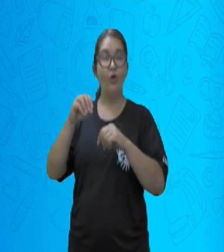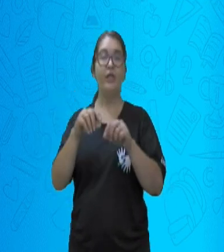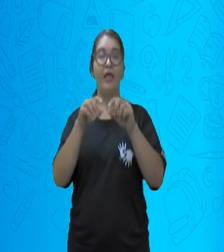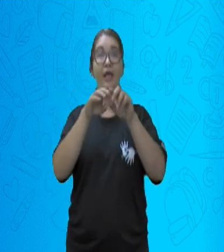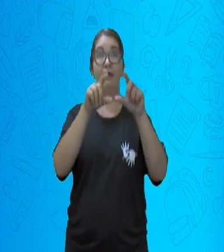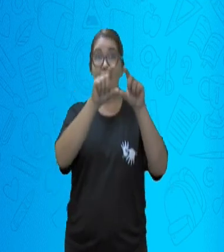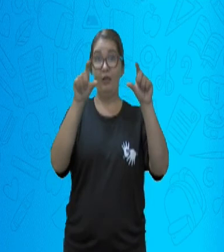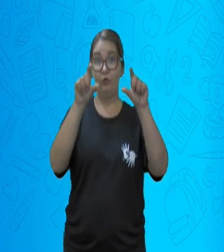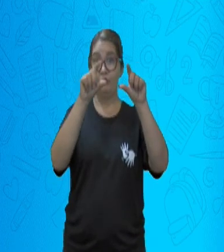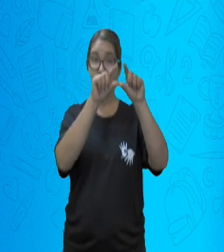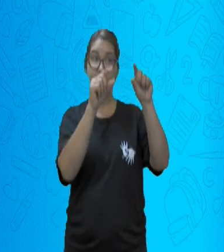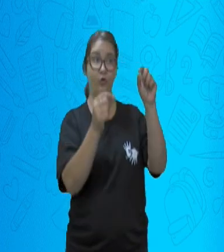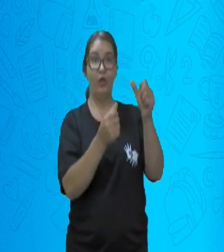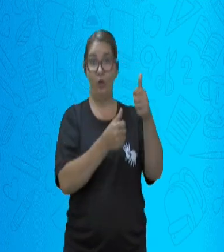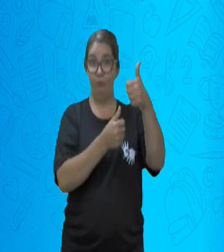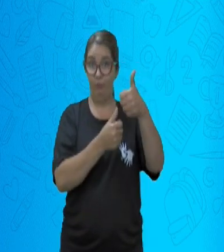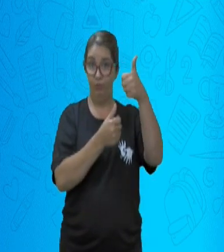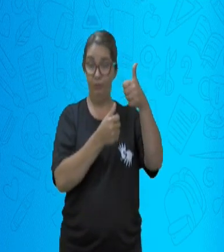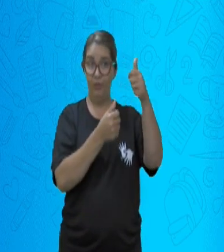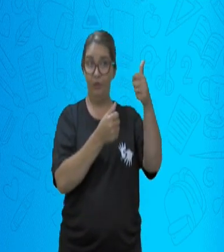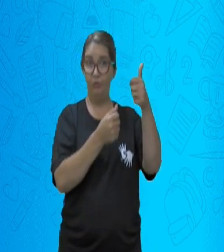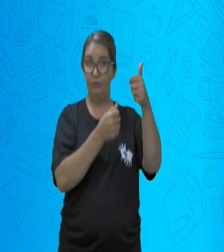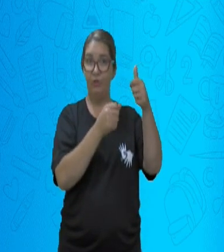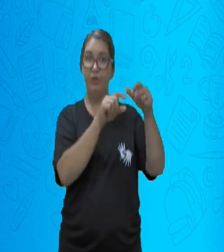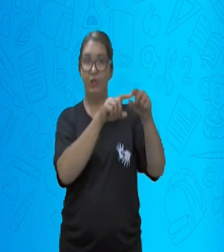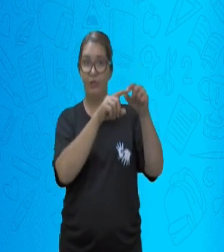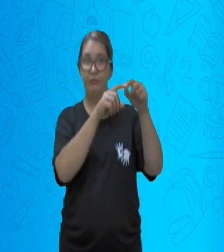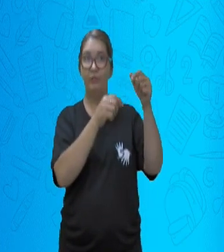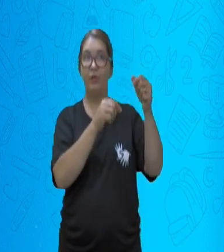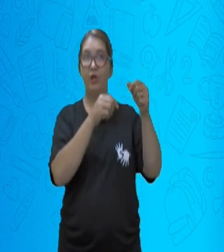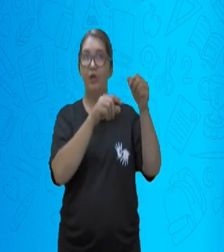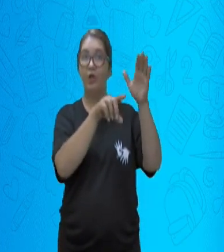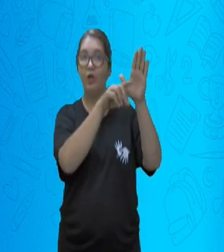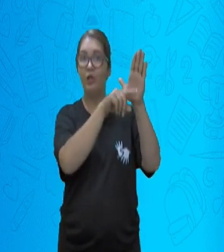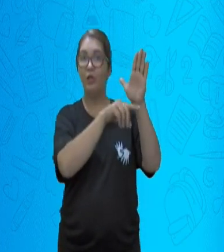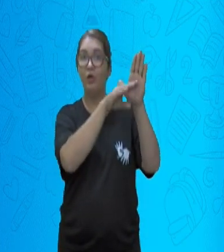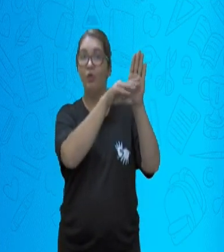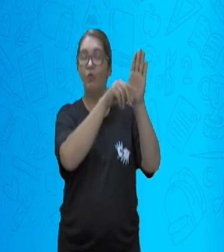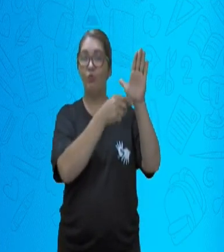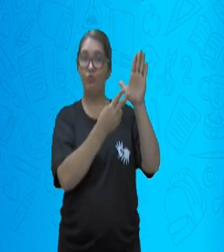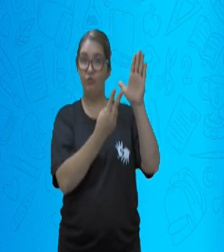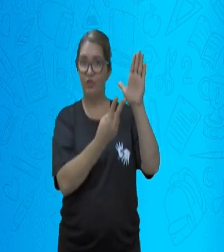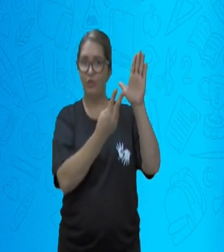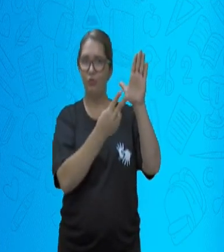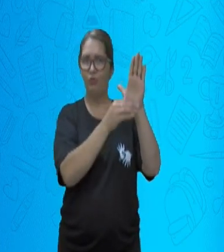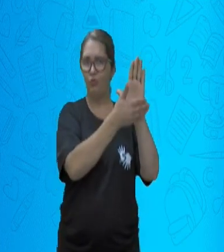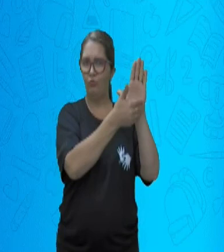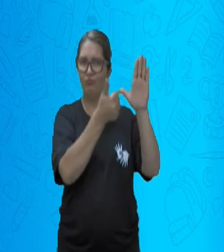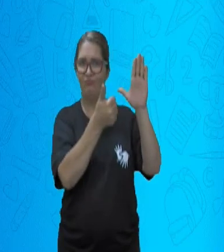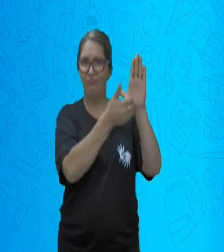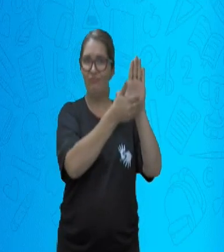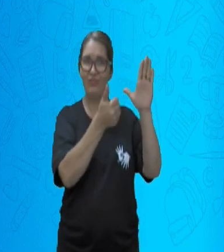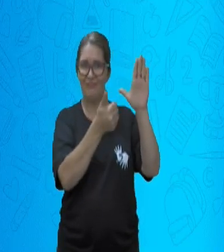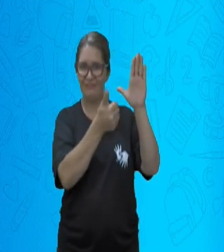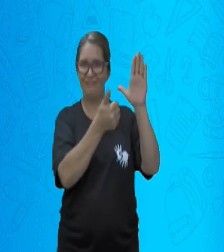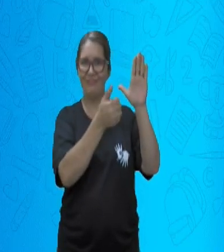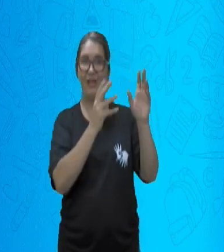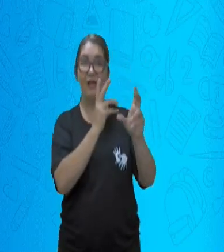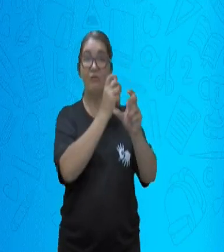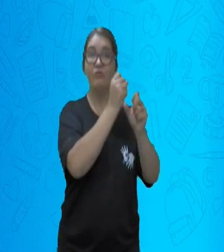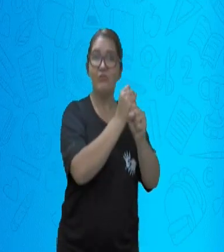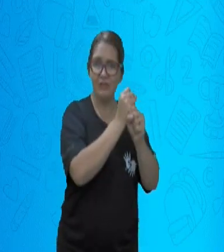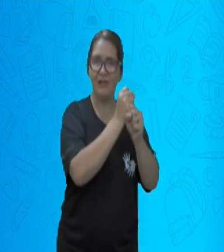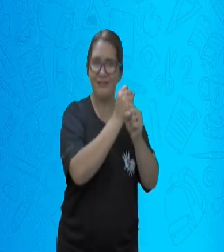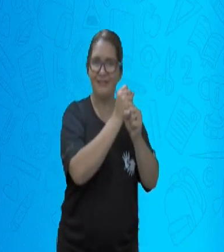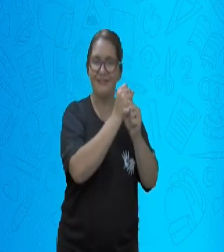e aqui a diferença. Isso mesmo, é importante a gente conhecer os nomes e identificar